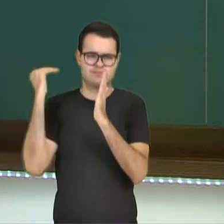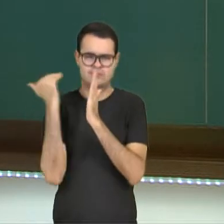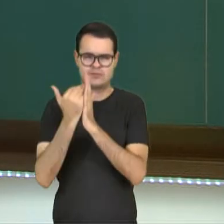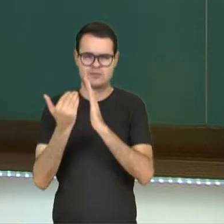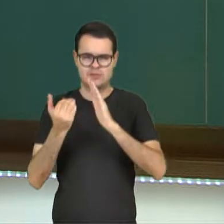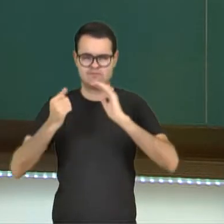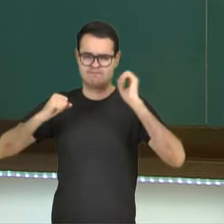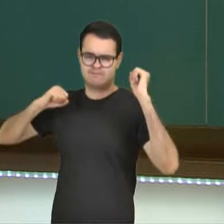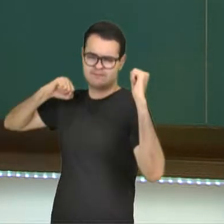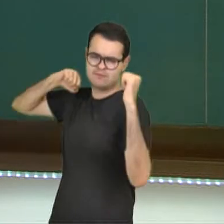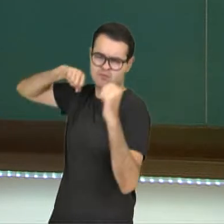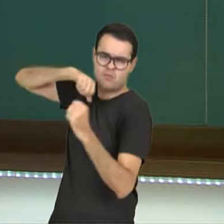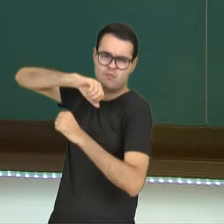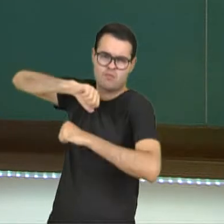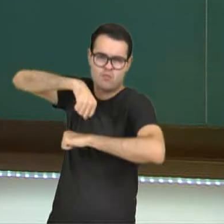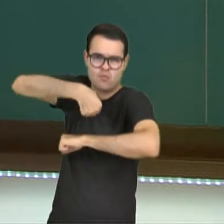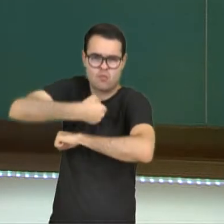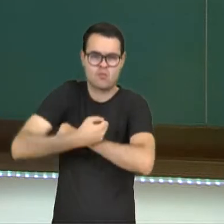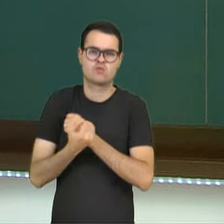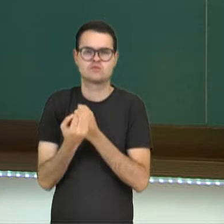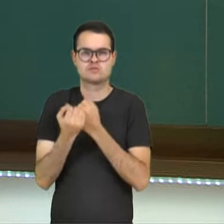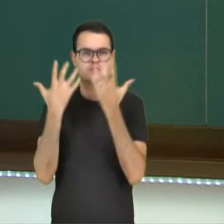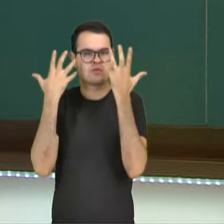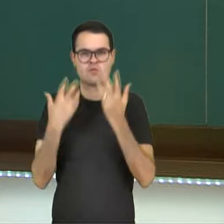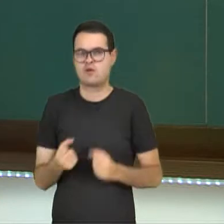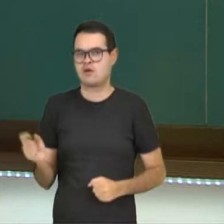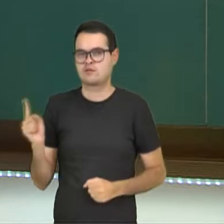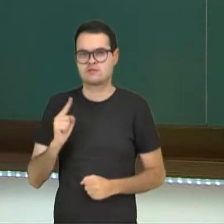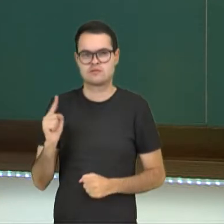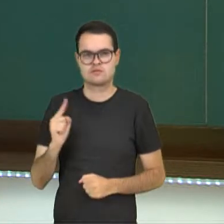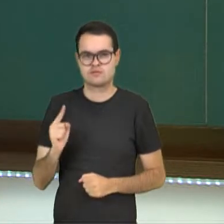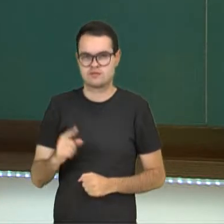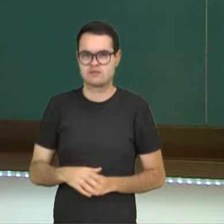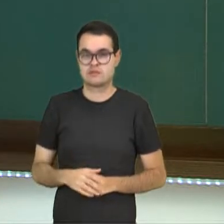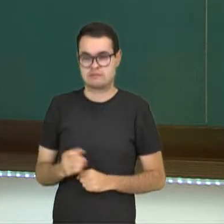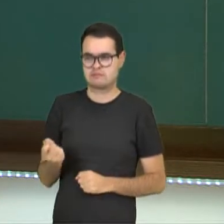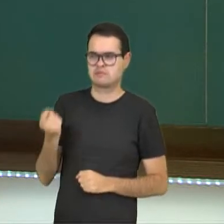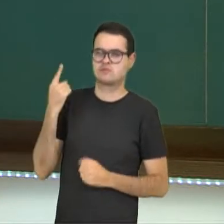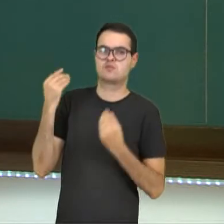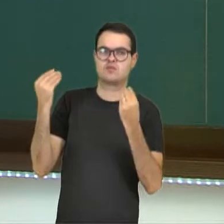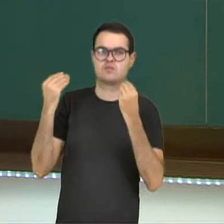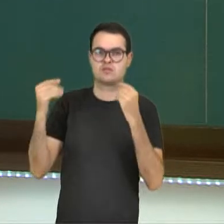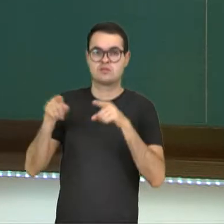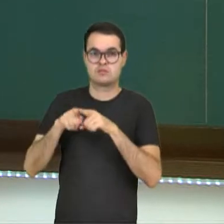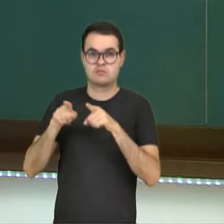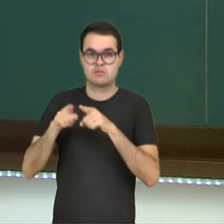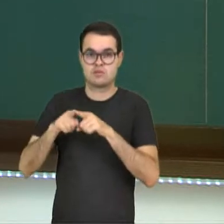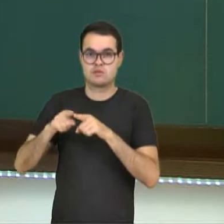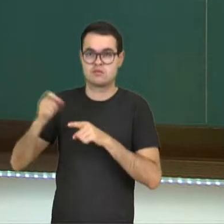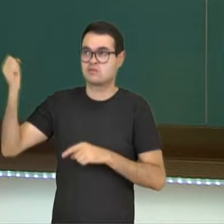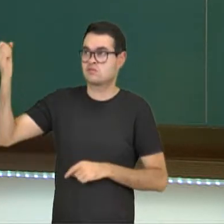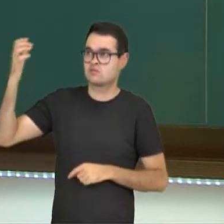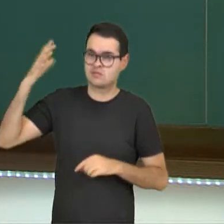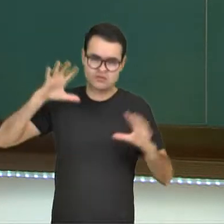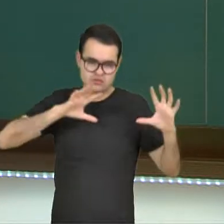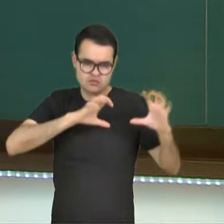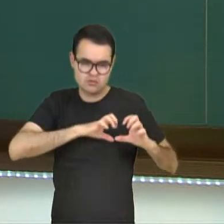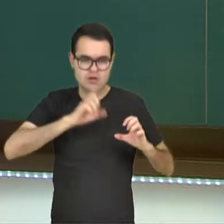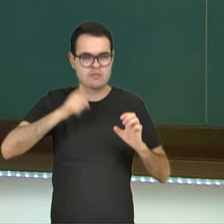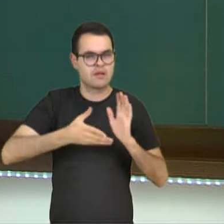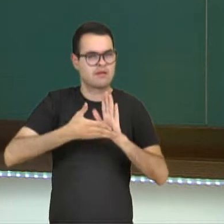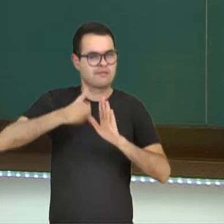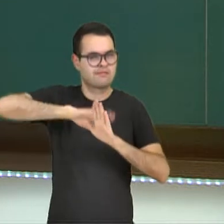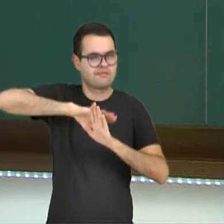contorções inadmissíveis nas peças e nas esculturas. Sombras também inadmissíveis, é